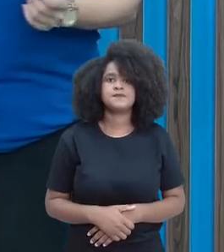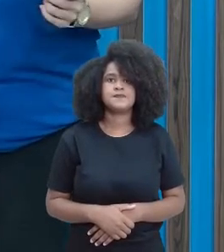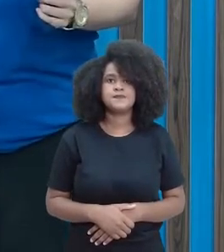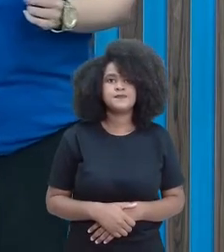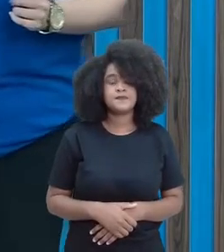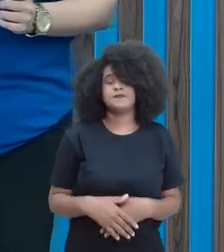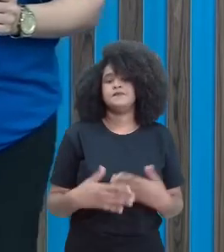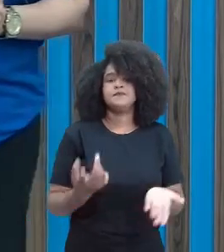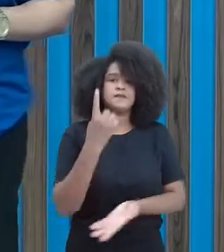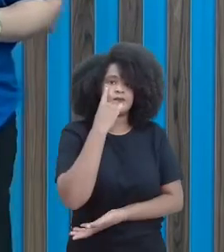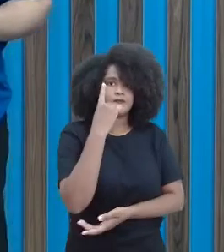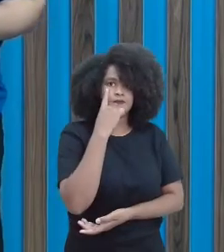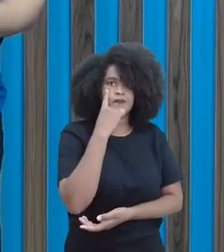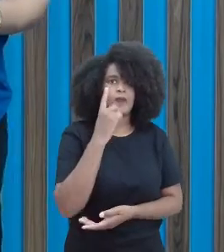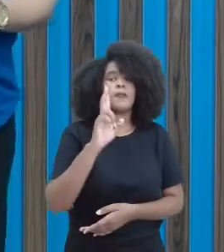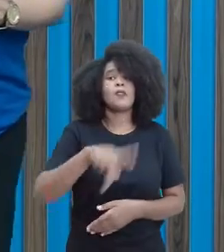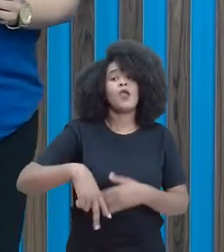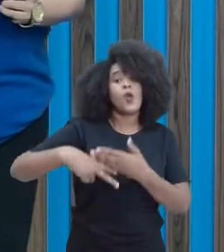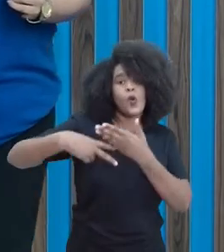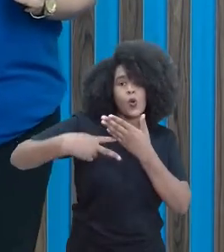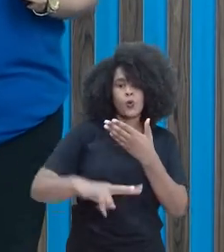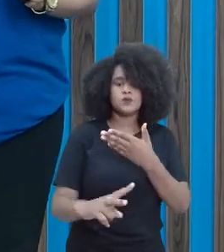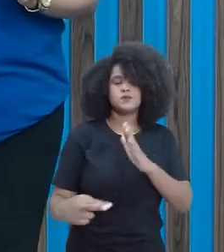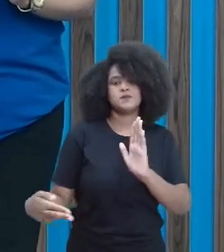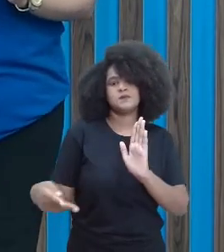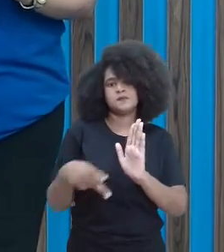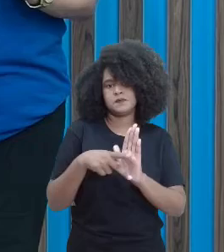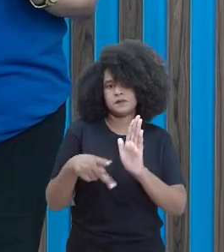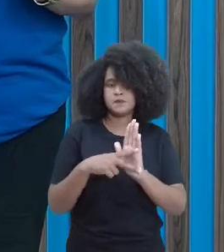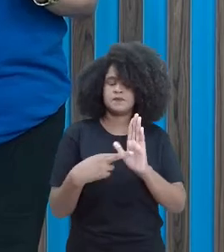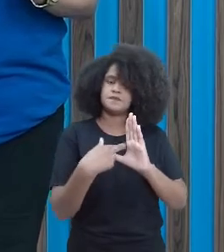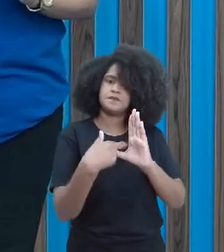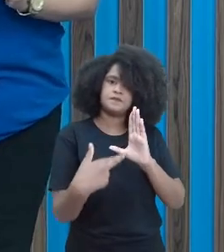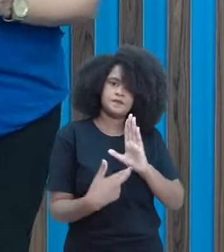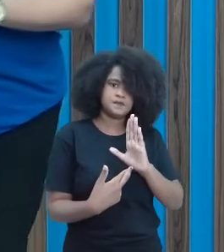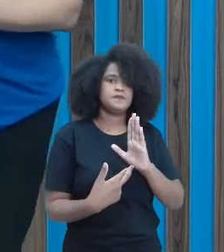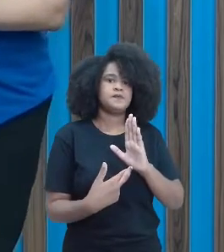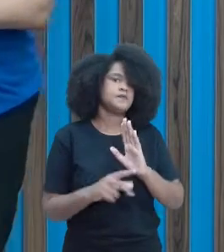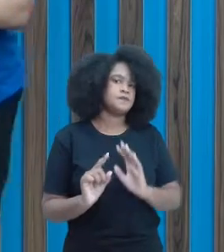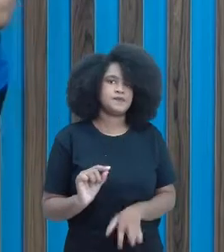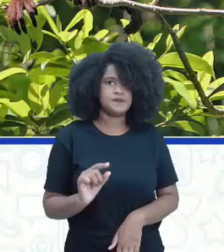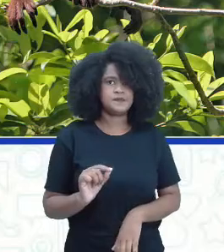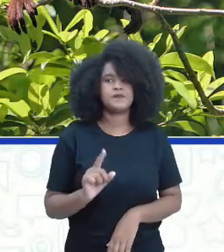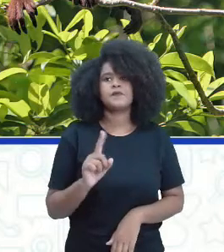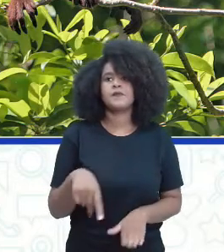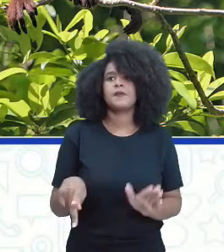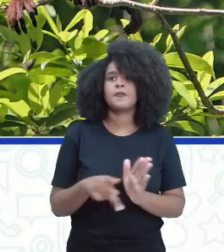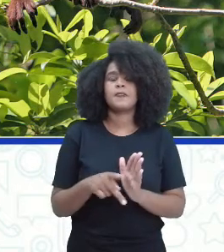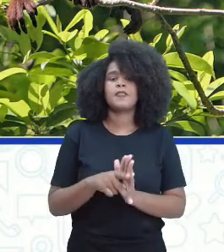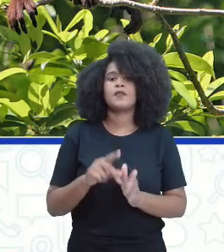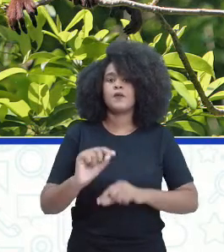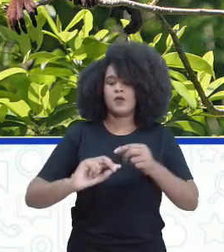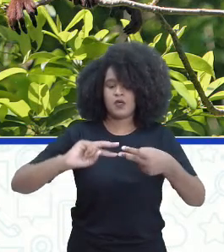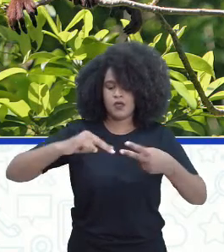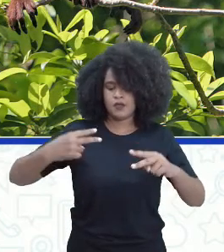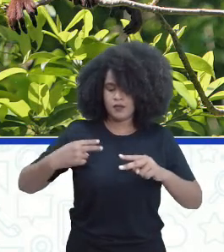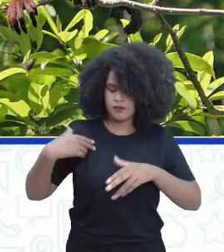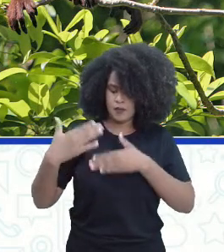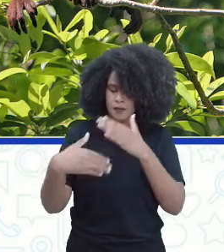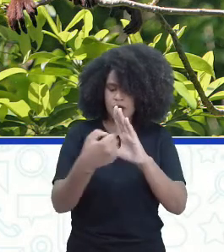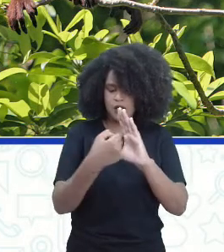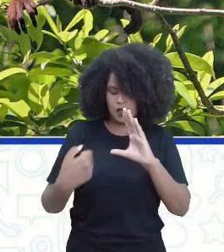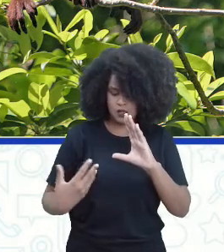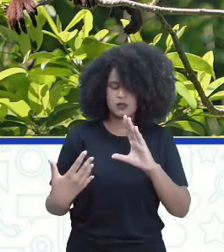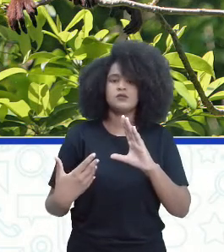Aí, uma consequência dessa lei de uso e desuso, pessoal, é o quê? A transmissão ou herança dos